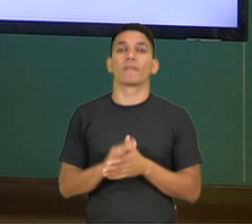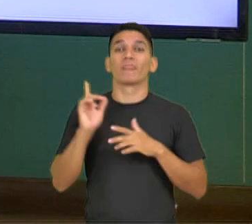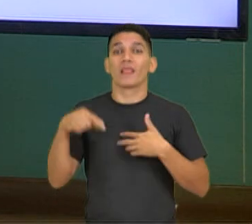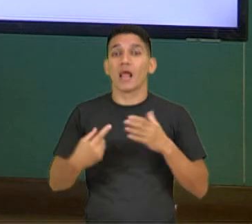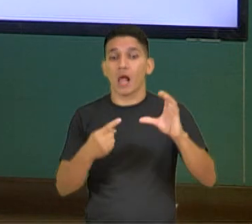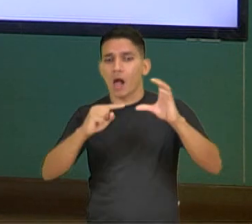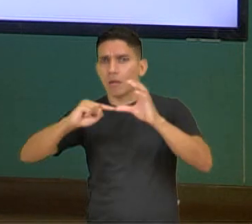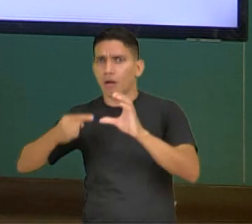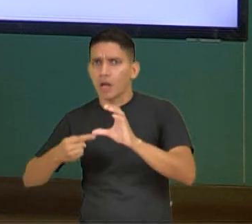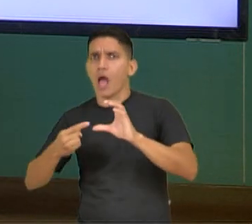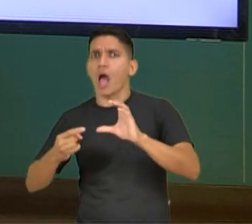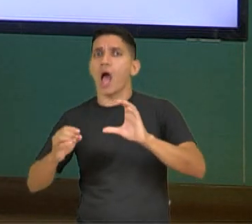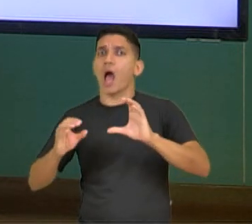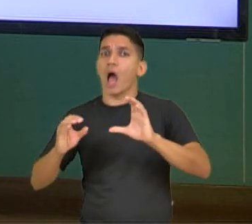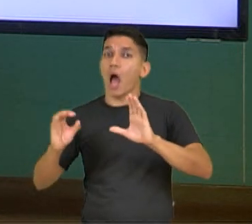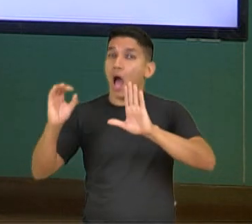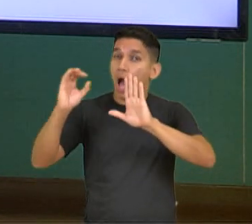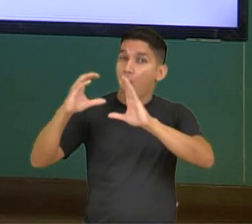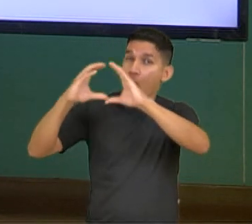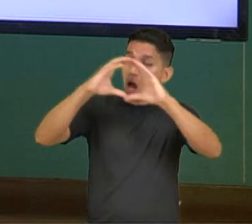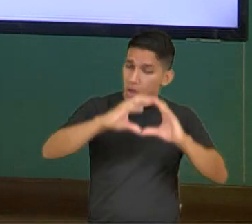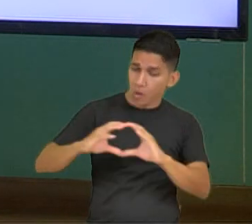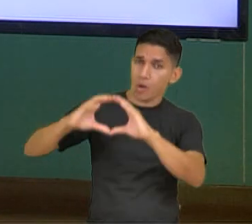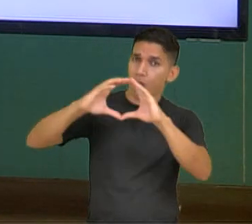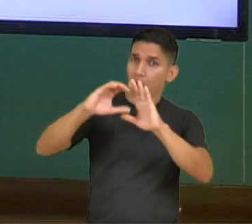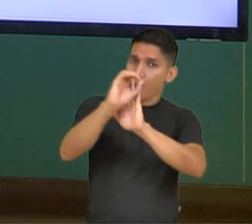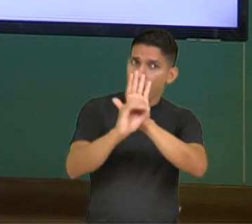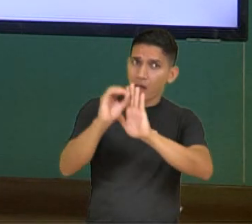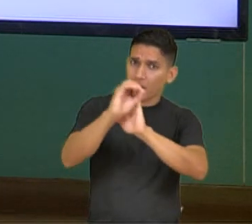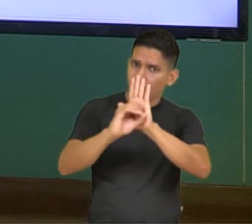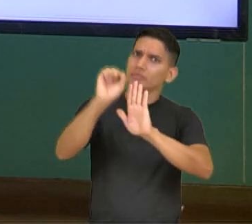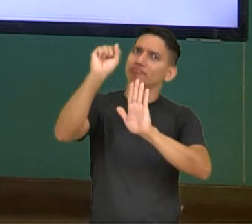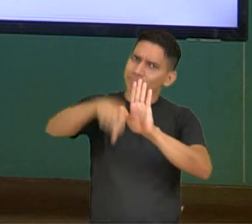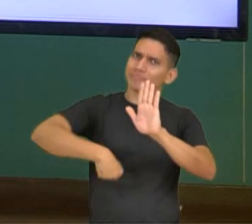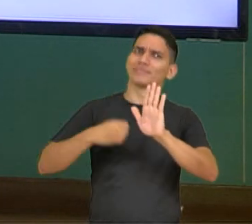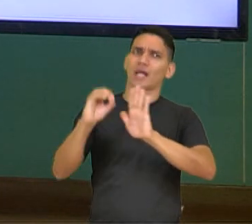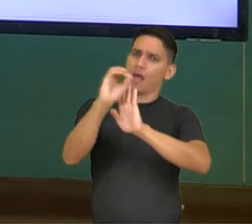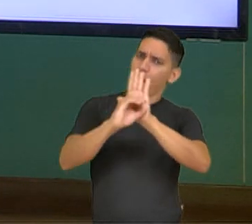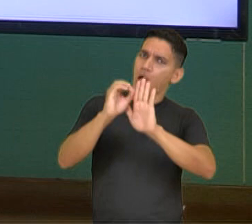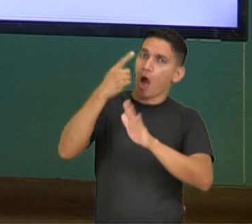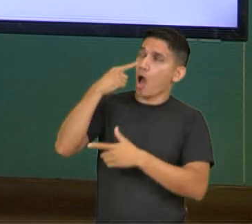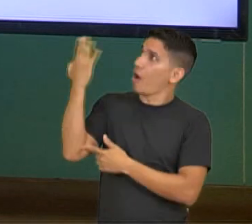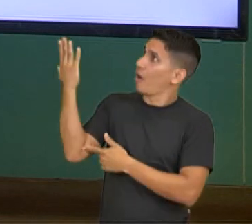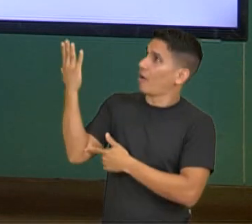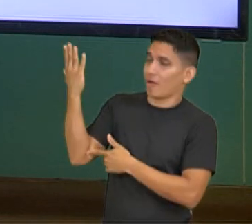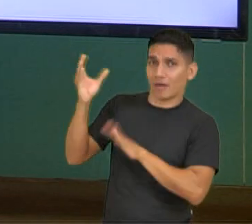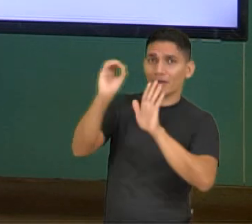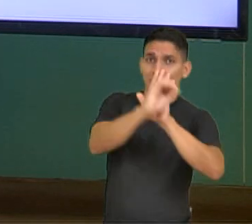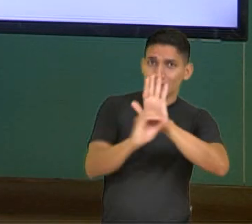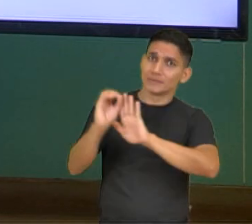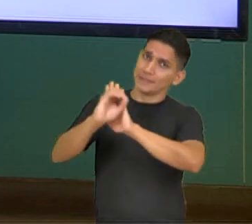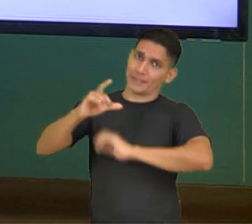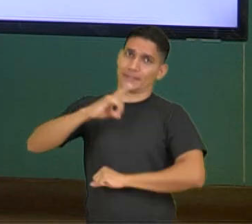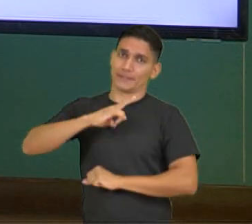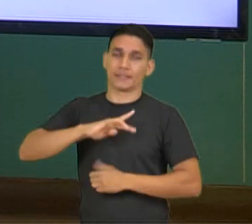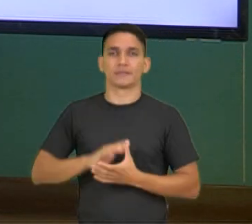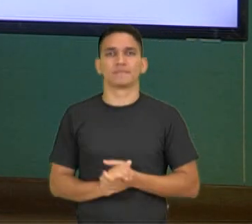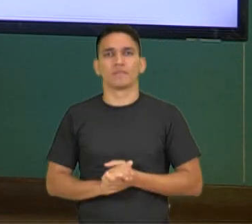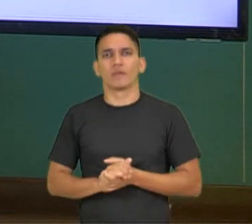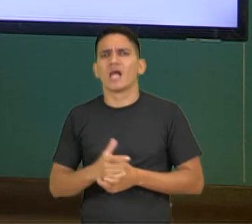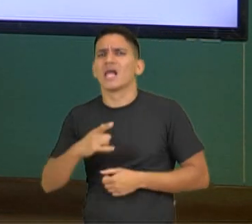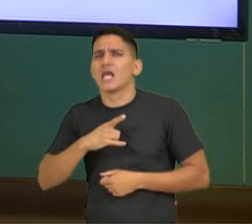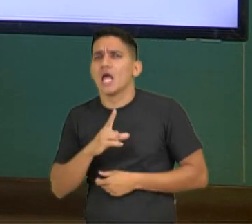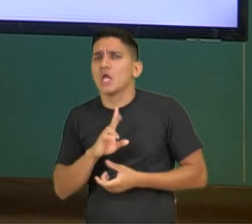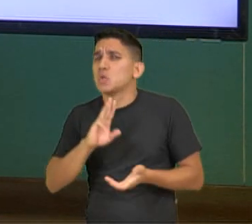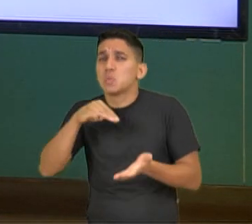cadeia aromática? Sim, é uma cadeia aromática. Observe aqui os anéis aromáticos. E possui ao